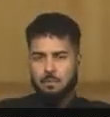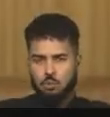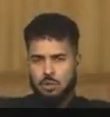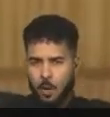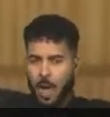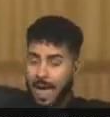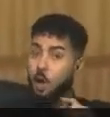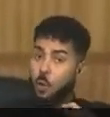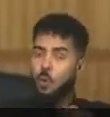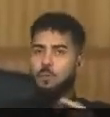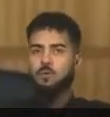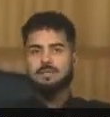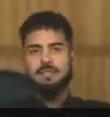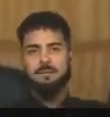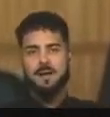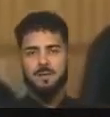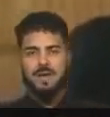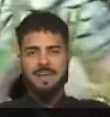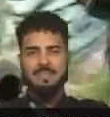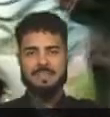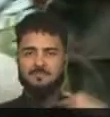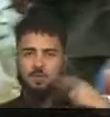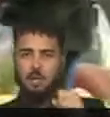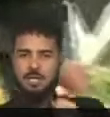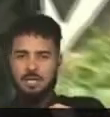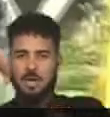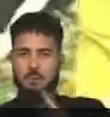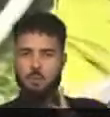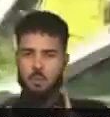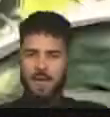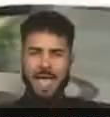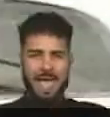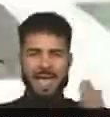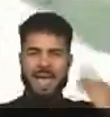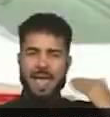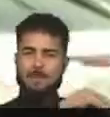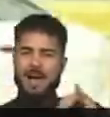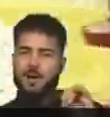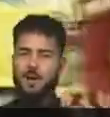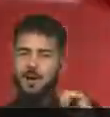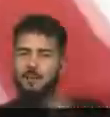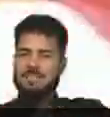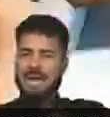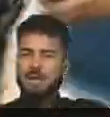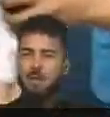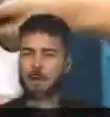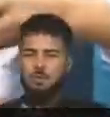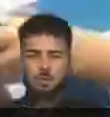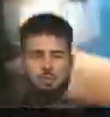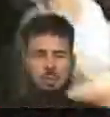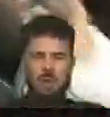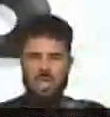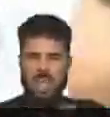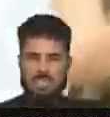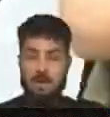da Defensoria Pública em um episódio emblemático, uma operação na favela do Jacarezinho em maio do ano passado, que terminou com 28 pessoas